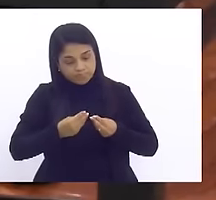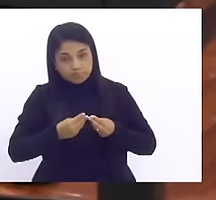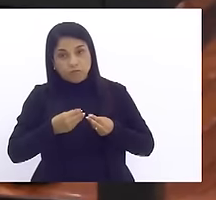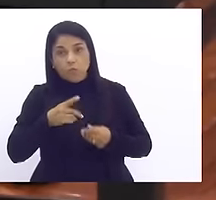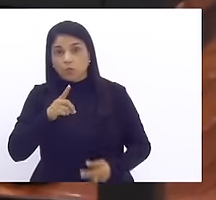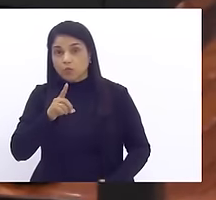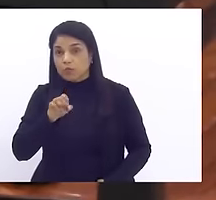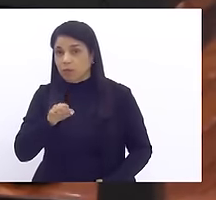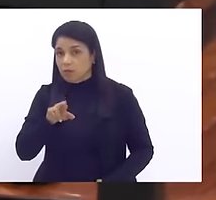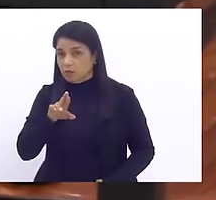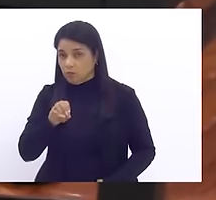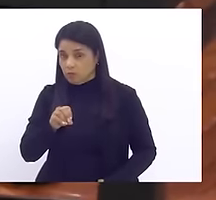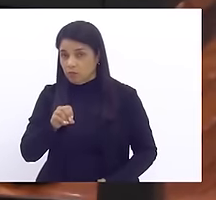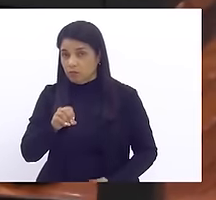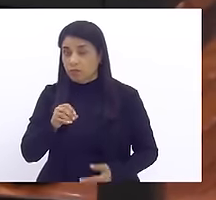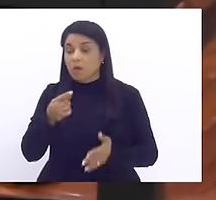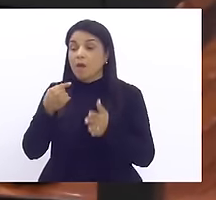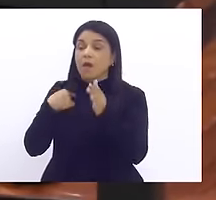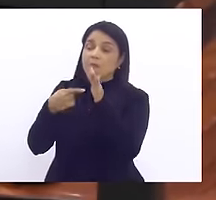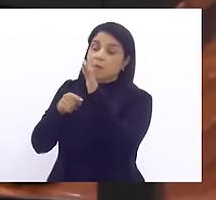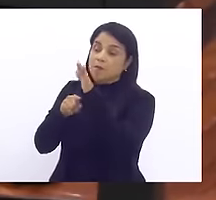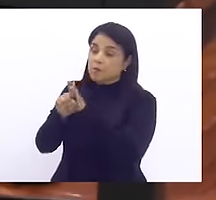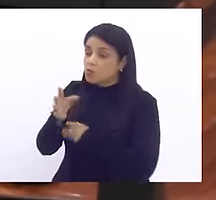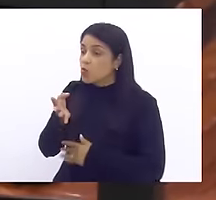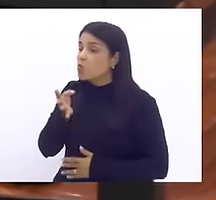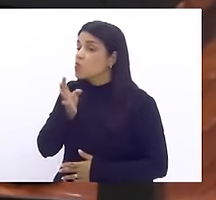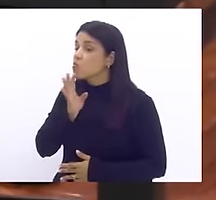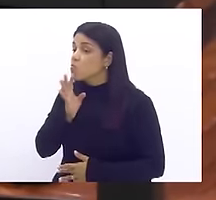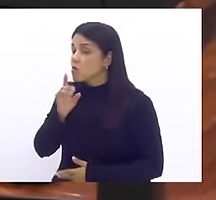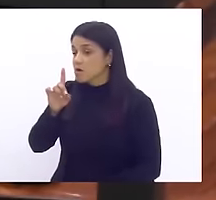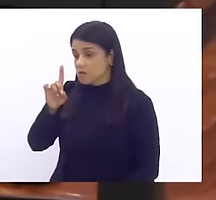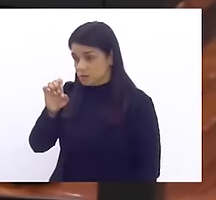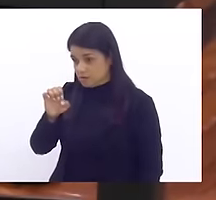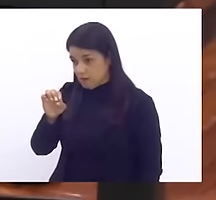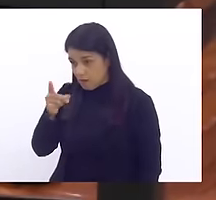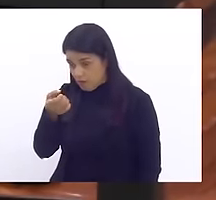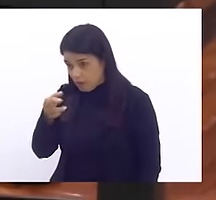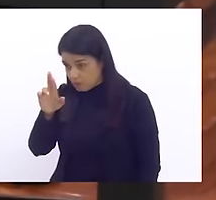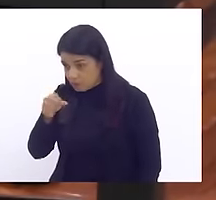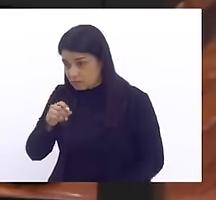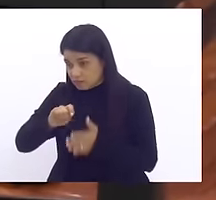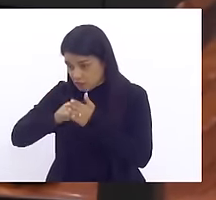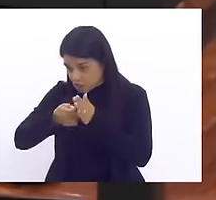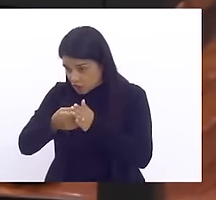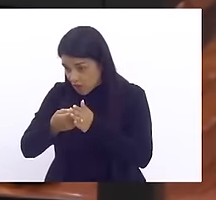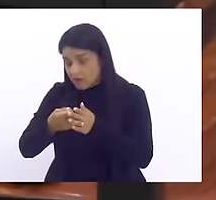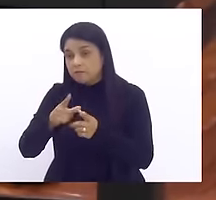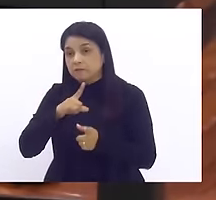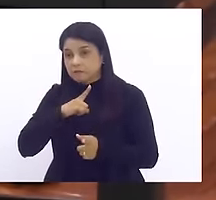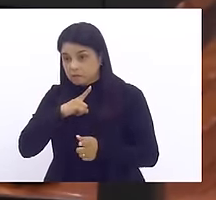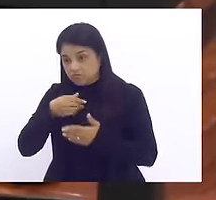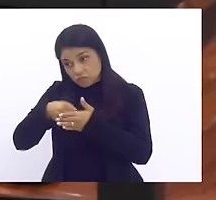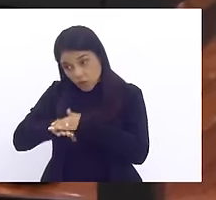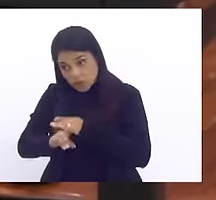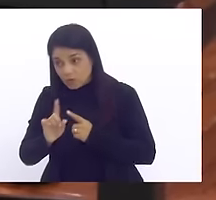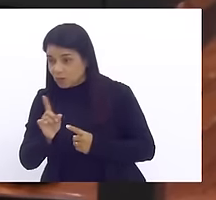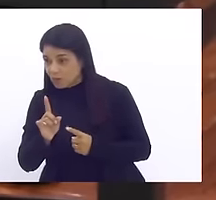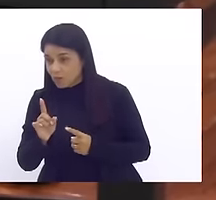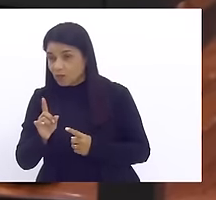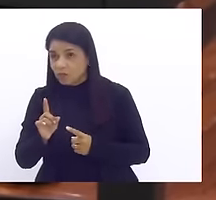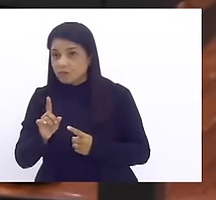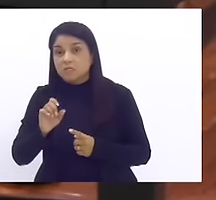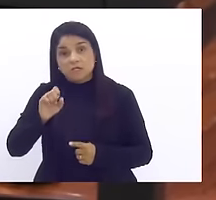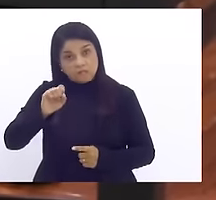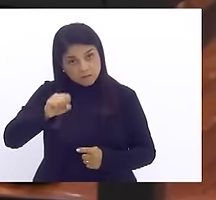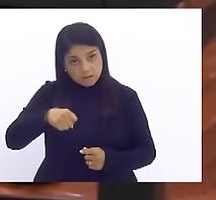a minha pergunta é o Detro tem conhecimento que a chave é retida sim ou não Deputado Claro que